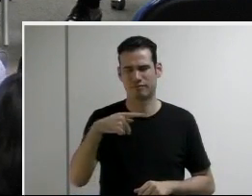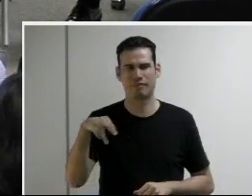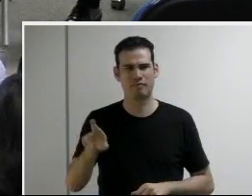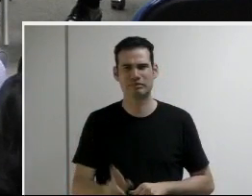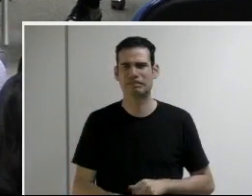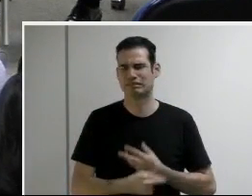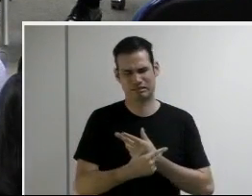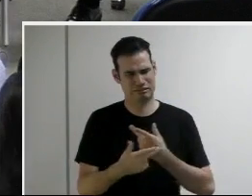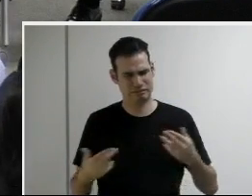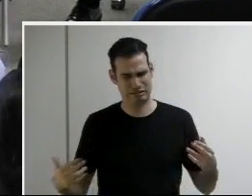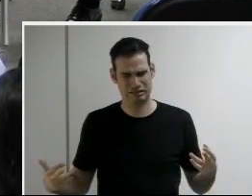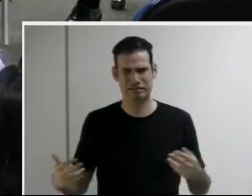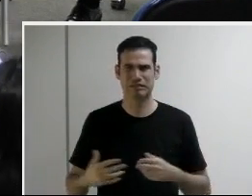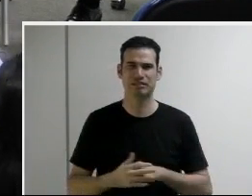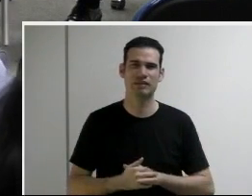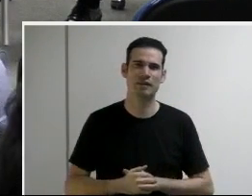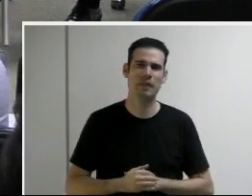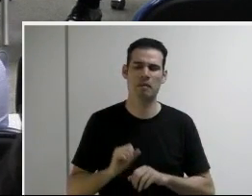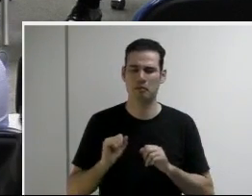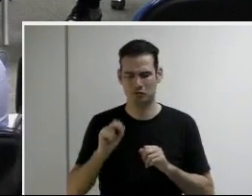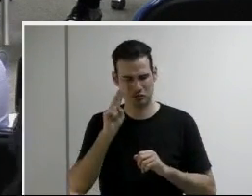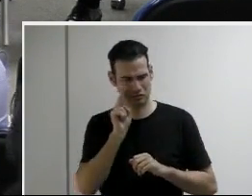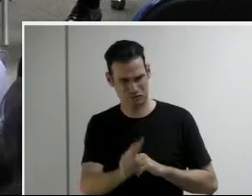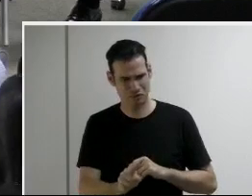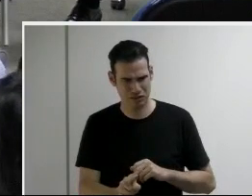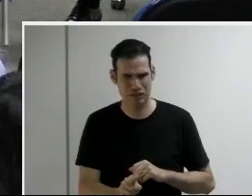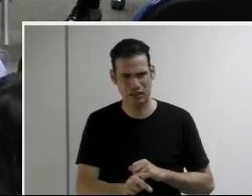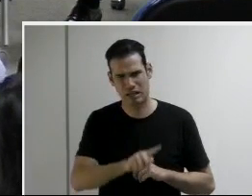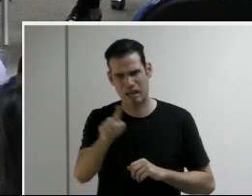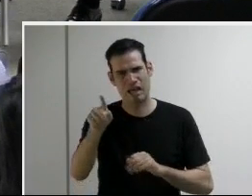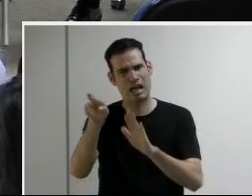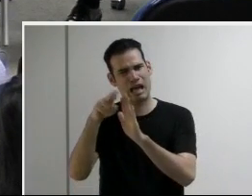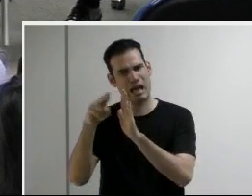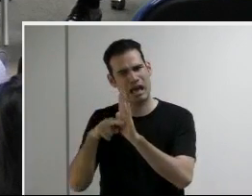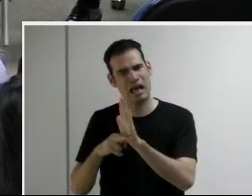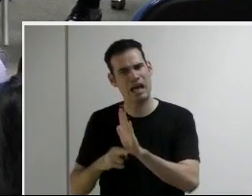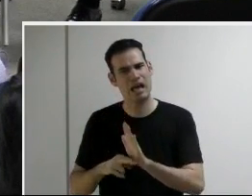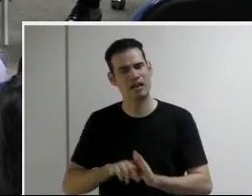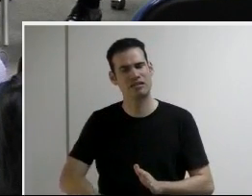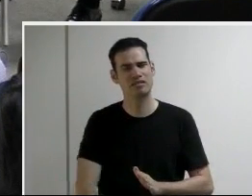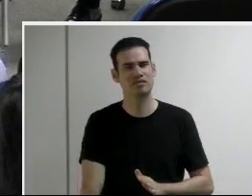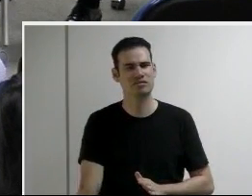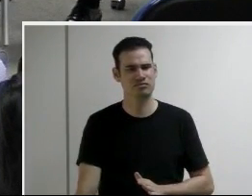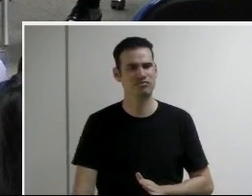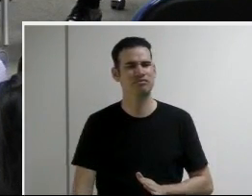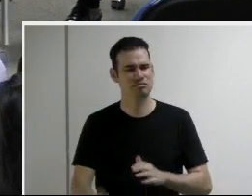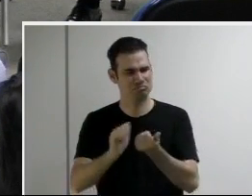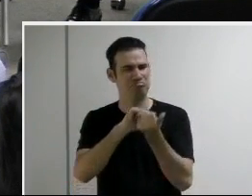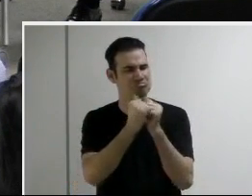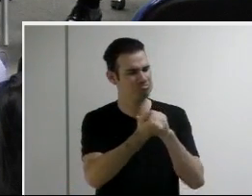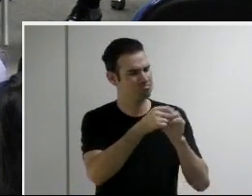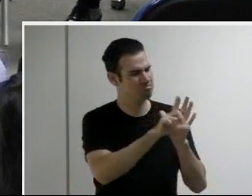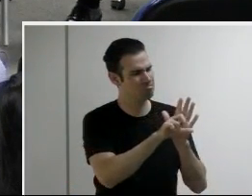forma, pode se ver espelhadas as regras, que eu achei que ficaram bastante adequadas, de transferência internacional. E, por último,